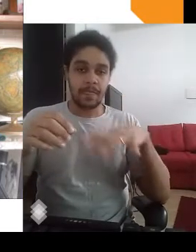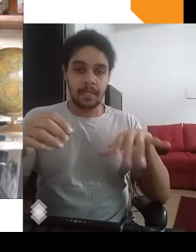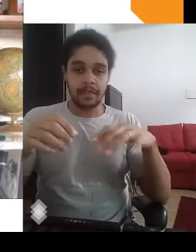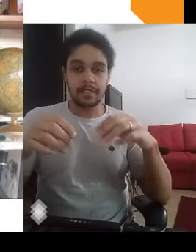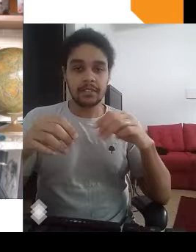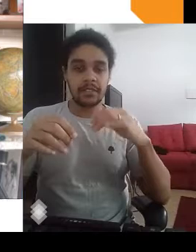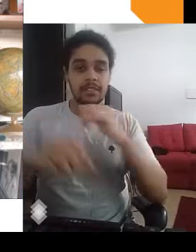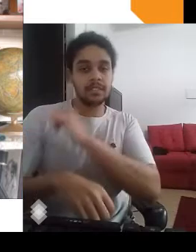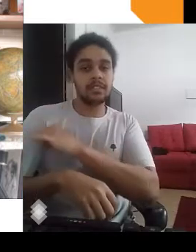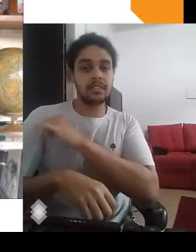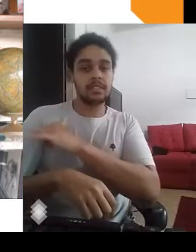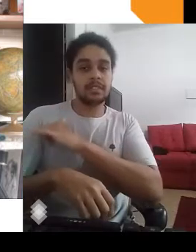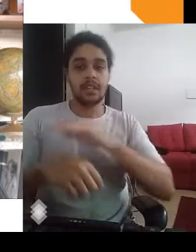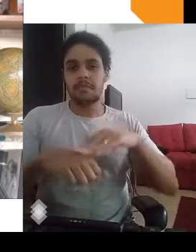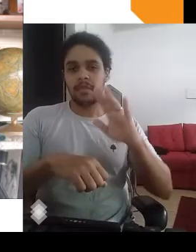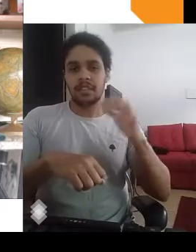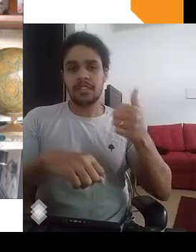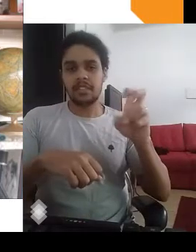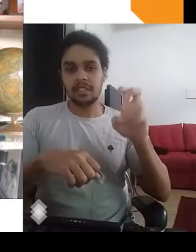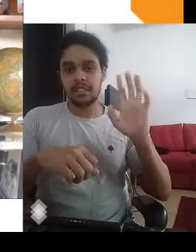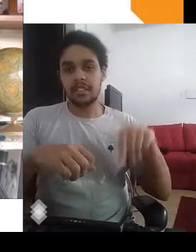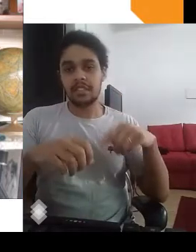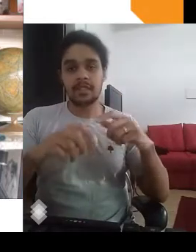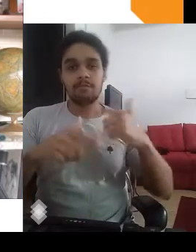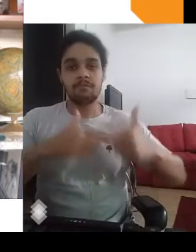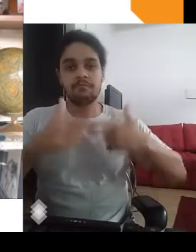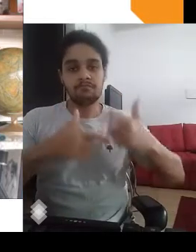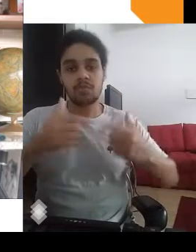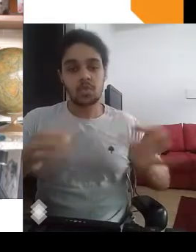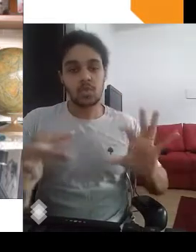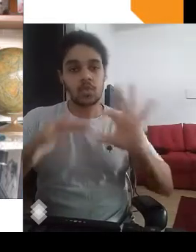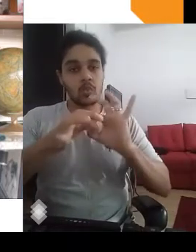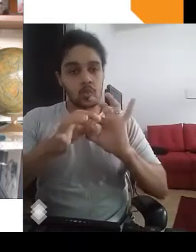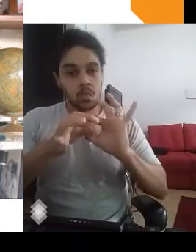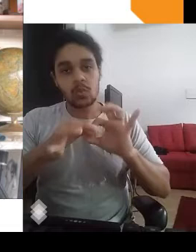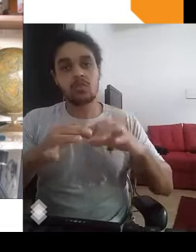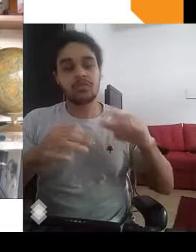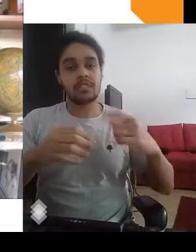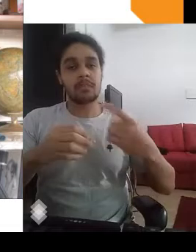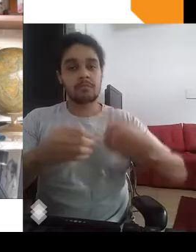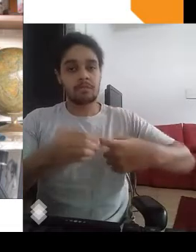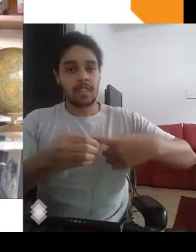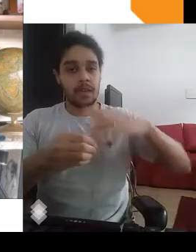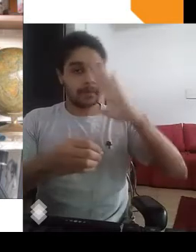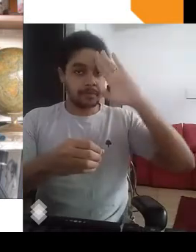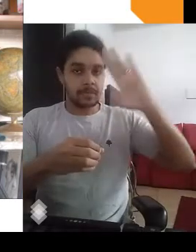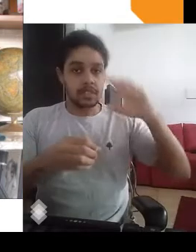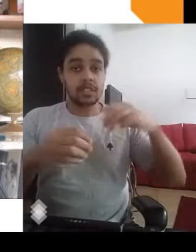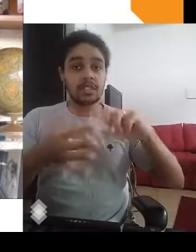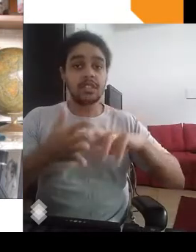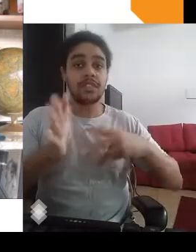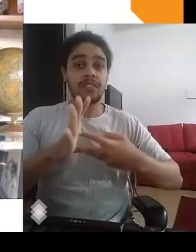de 15 cidades que são funcionalmente integradas a essa metrópole. O que significa?